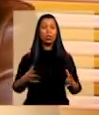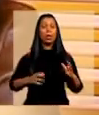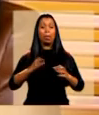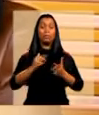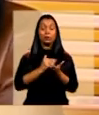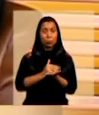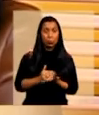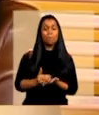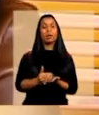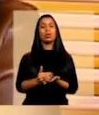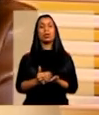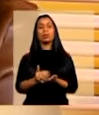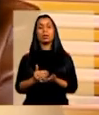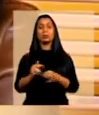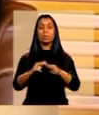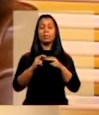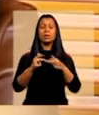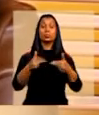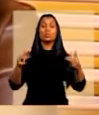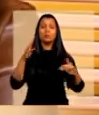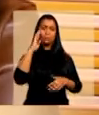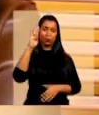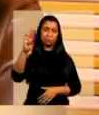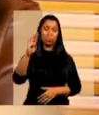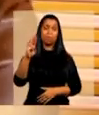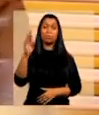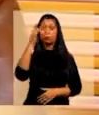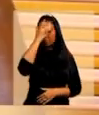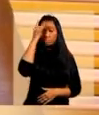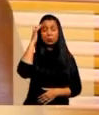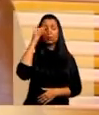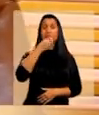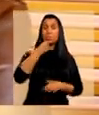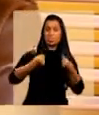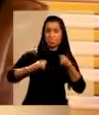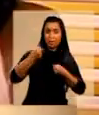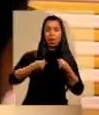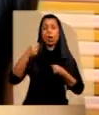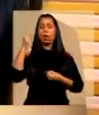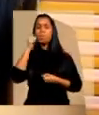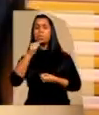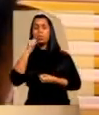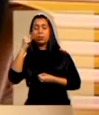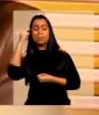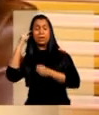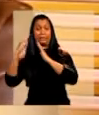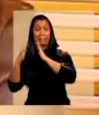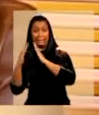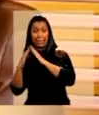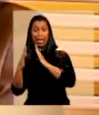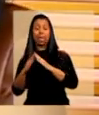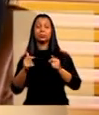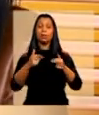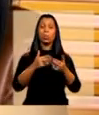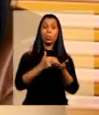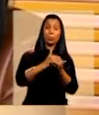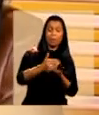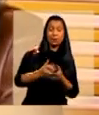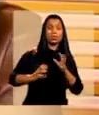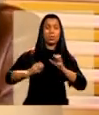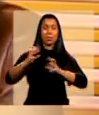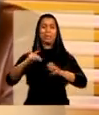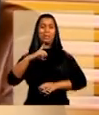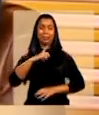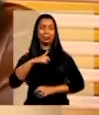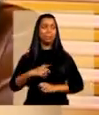a briga começa pelas prioridades. Porque o homem quer o carro, a mulher pensa mais na casa, então aí é onde começam mais